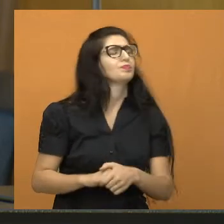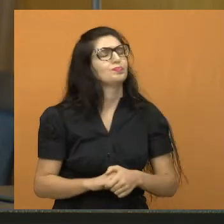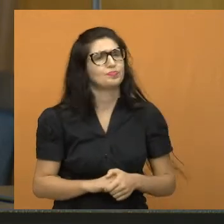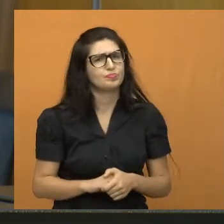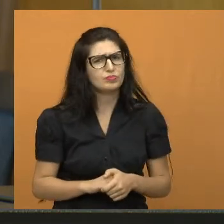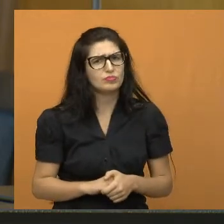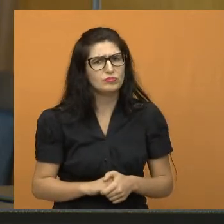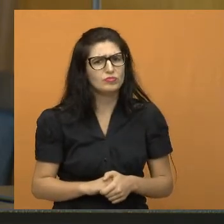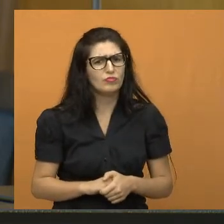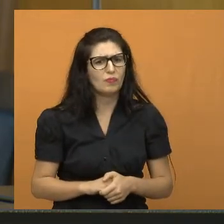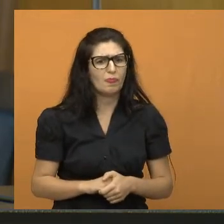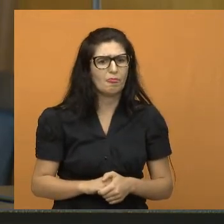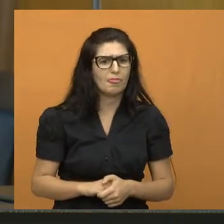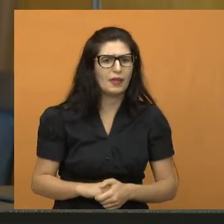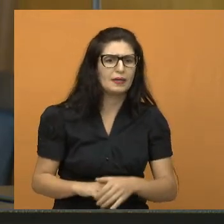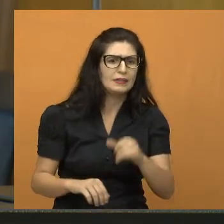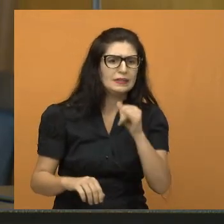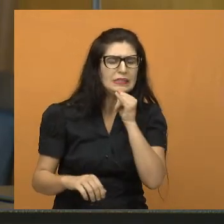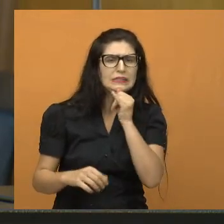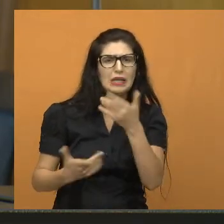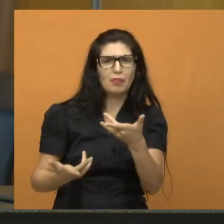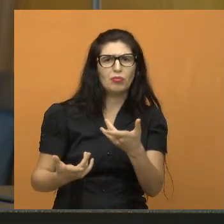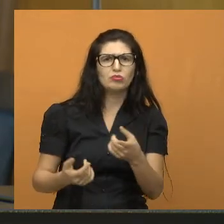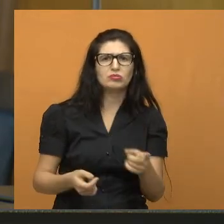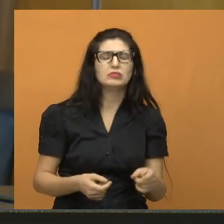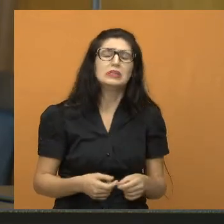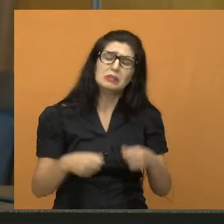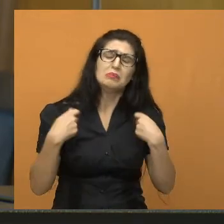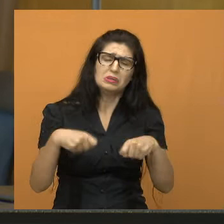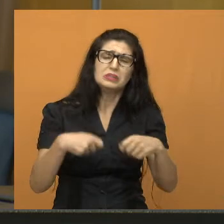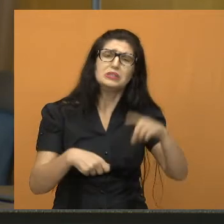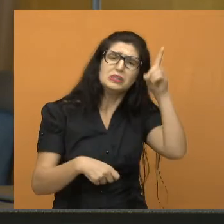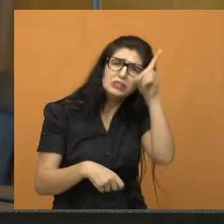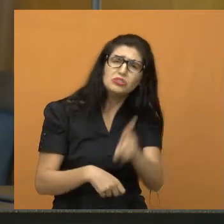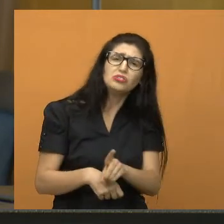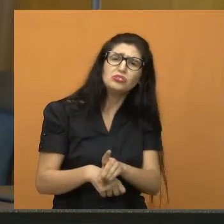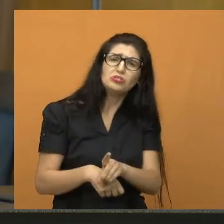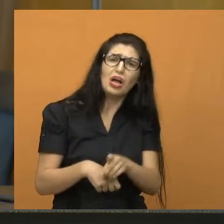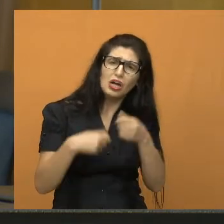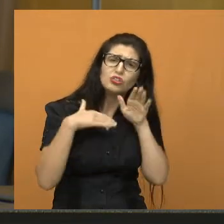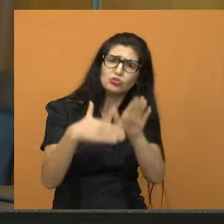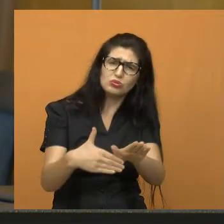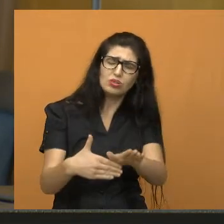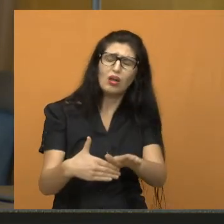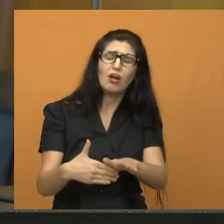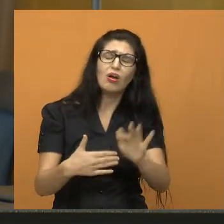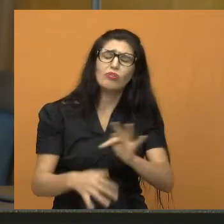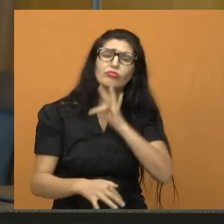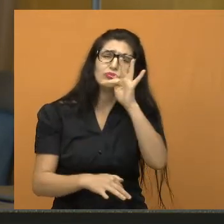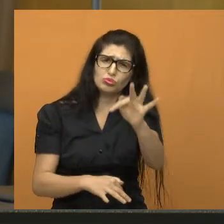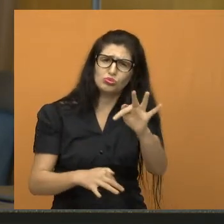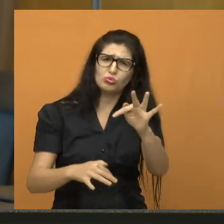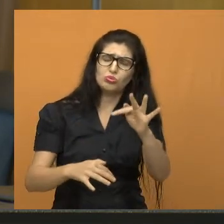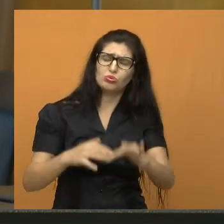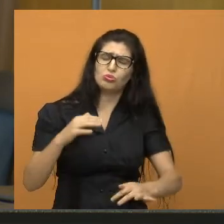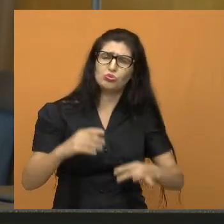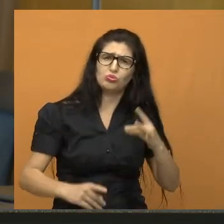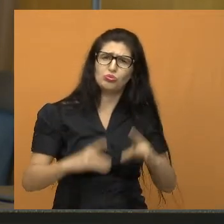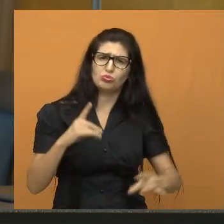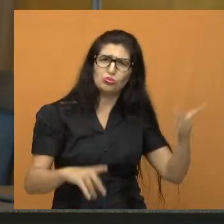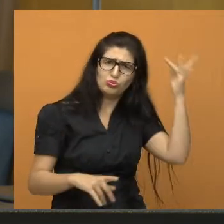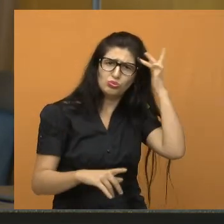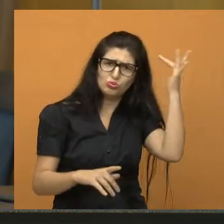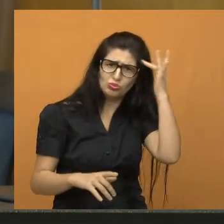né? É uma violência você não conseguir garantir os direitos de acesso à educação, à saúde e um futuro digno. Então, existe uma série